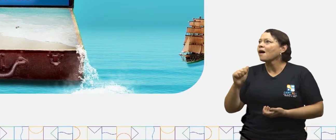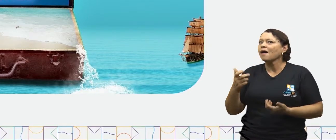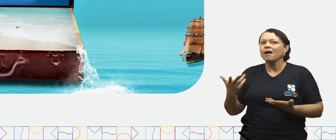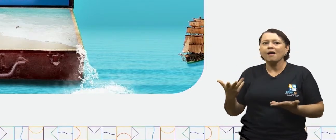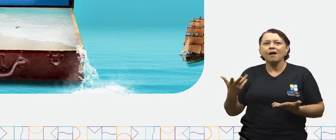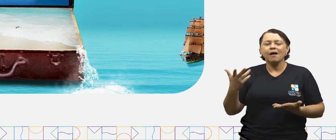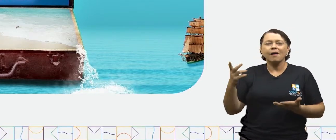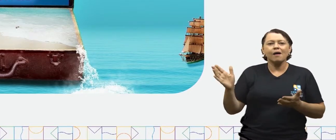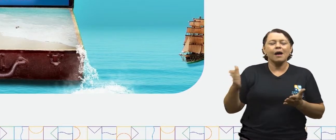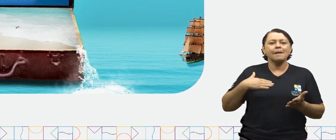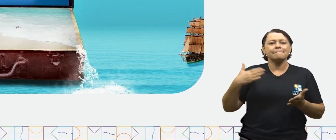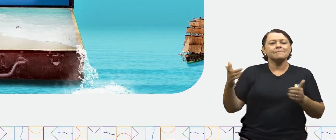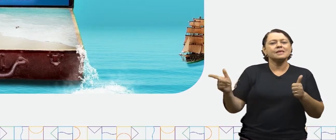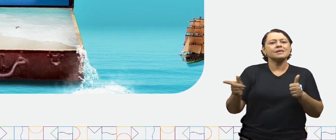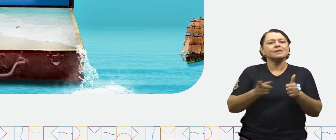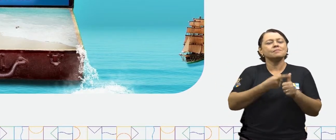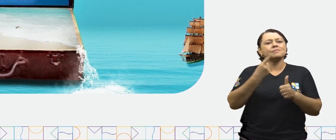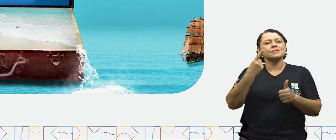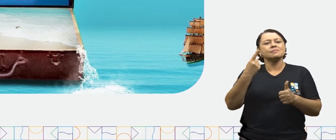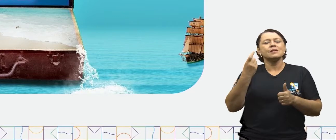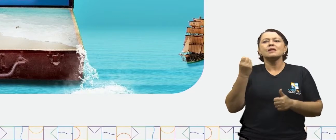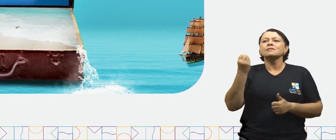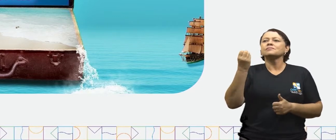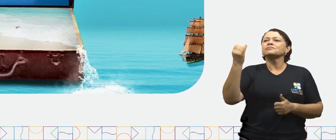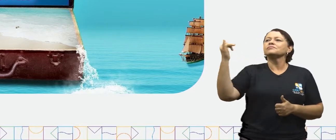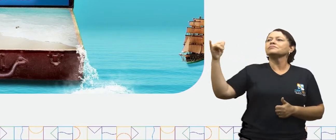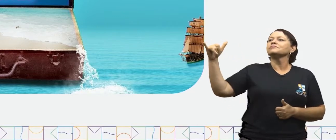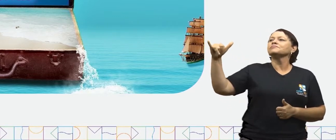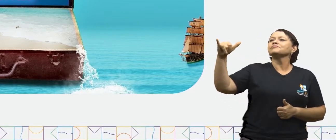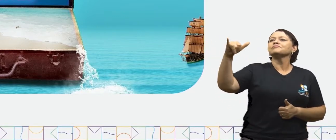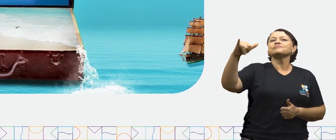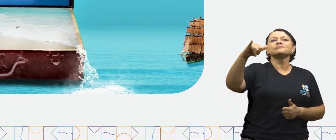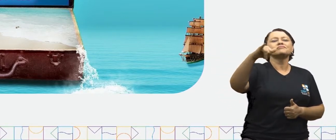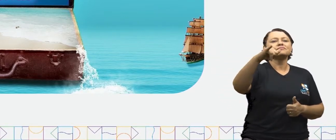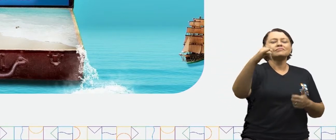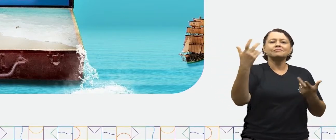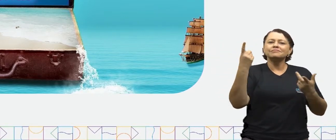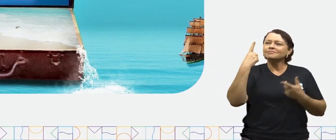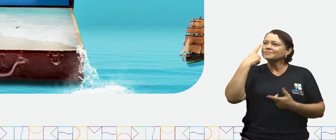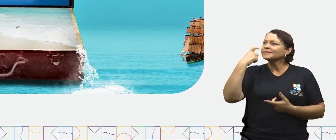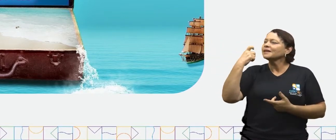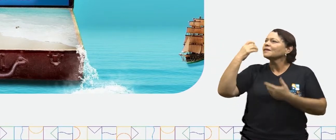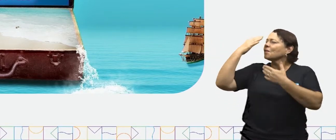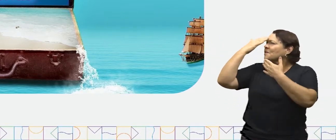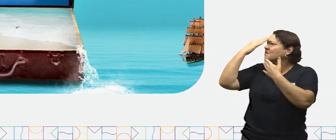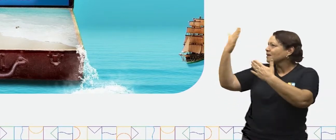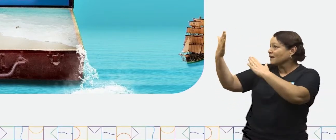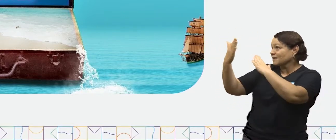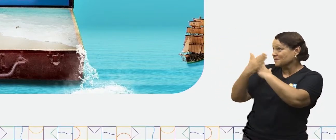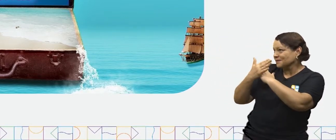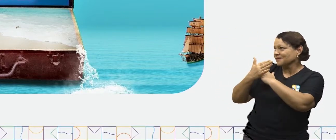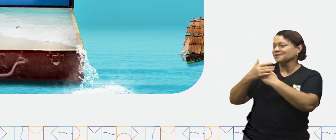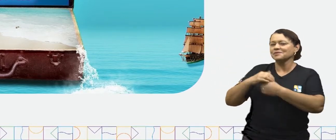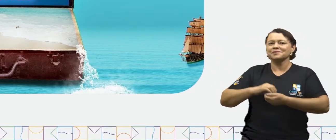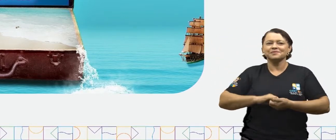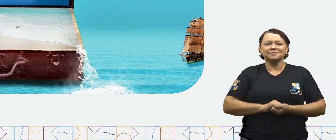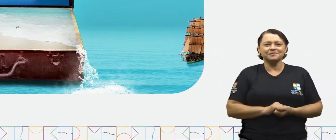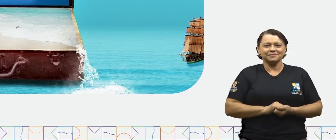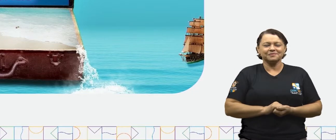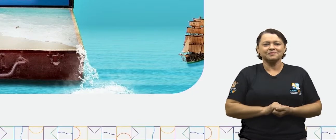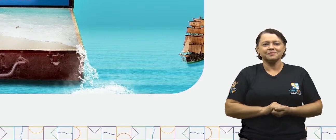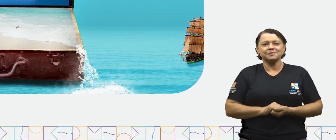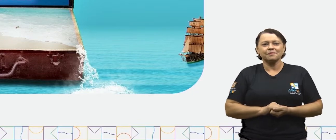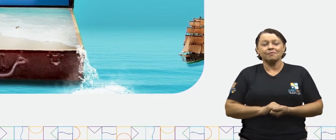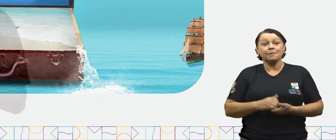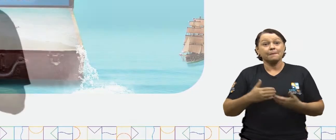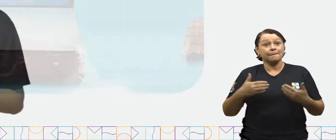Uau! A minha primeira viagem de avião. Que tema interessante! Obrigada pela ajuda, Dona Maleta.